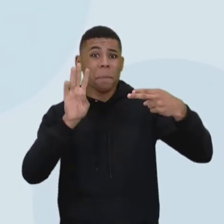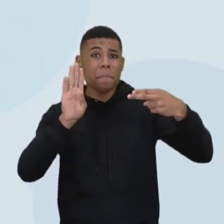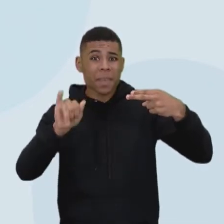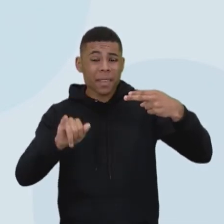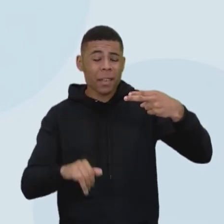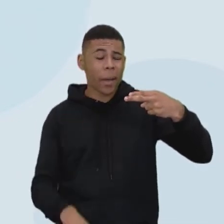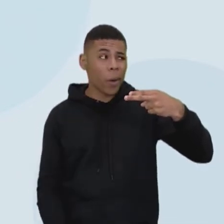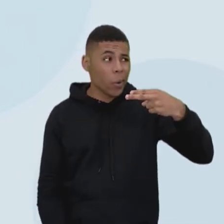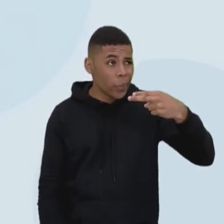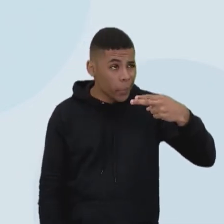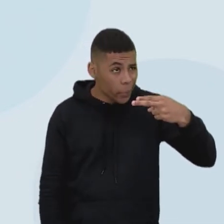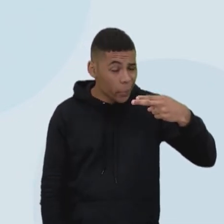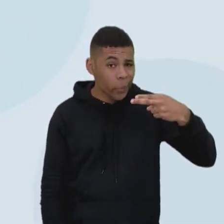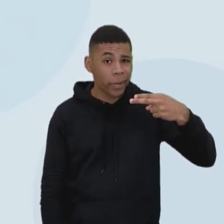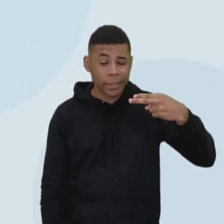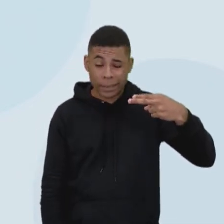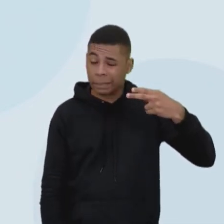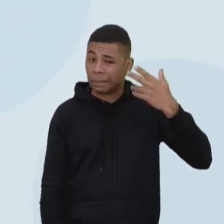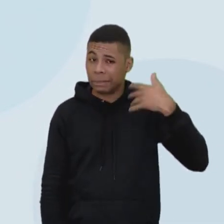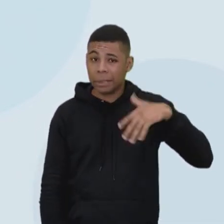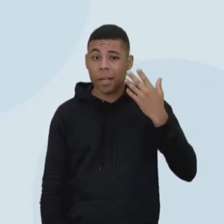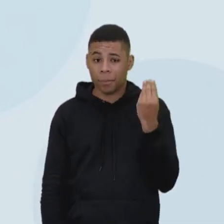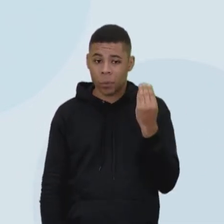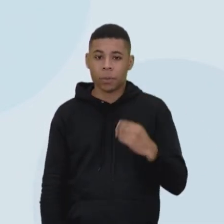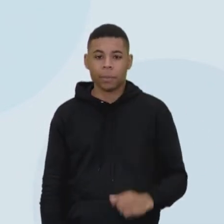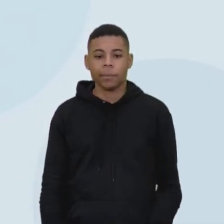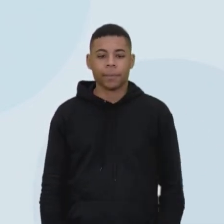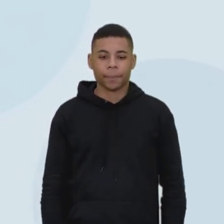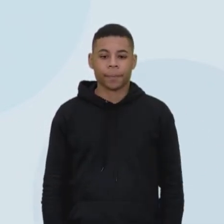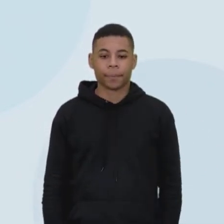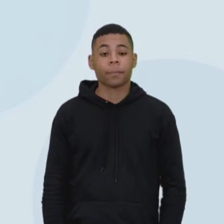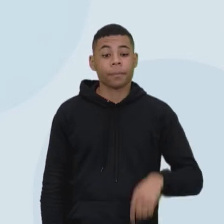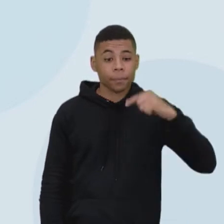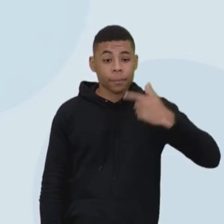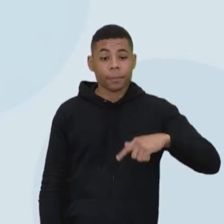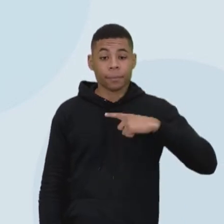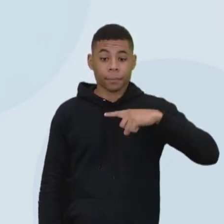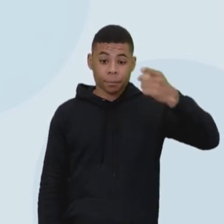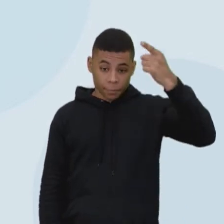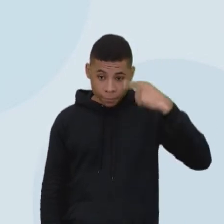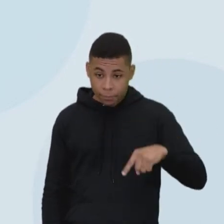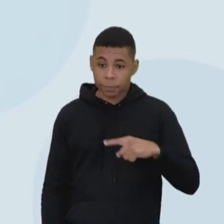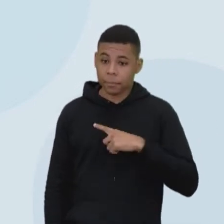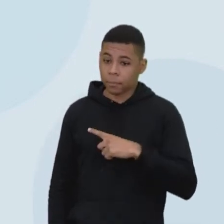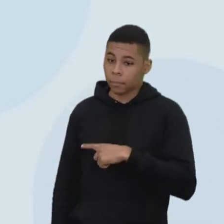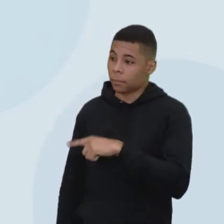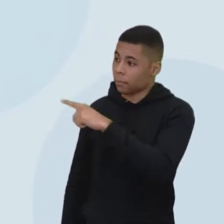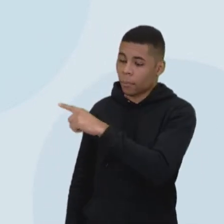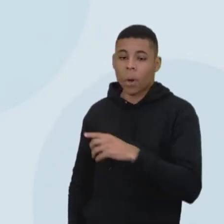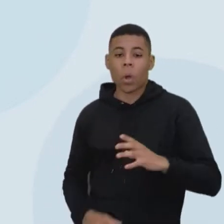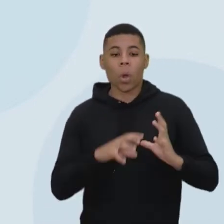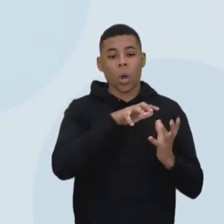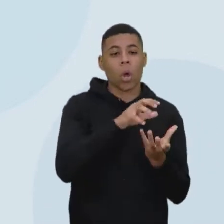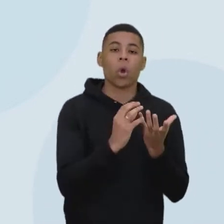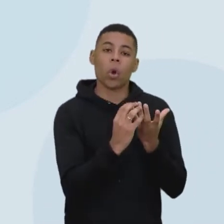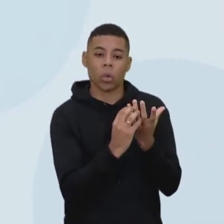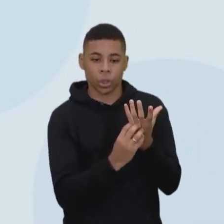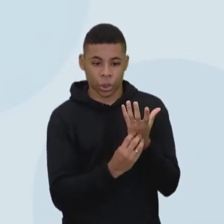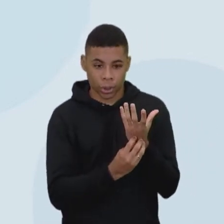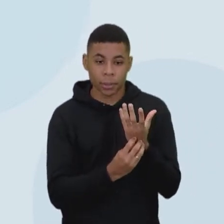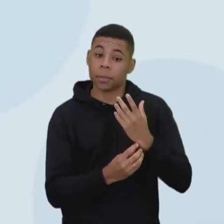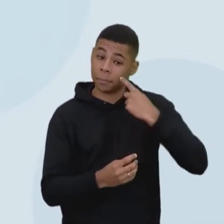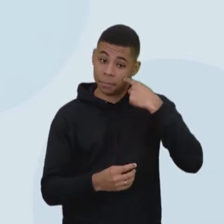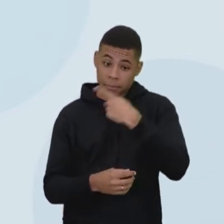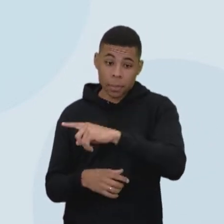aí, mais ou menos 1/3 da população mundial de hoje, né, e nós temos aí bem abaixo os outros continentes. Mas observe, né, o quanto